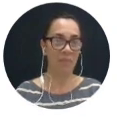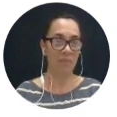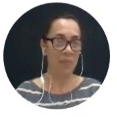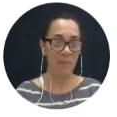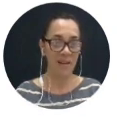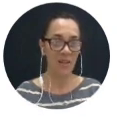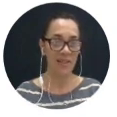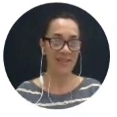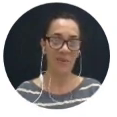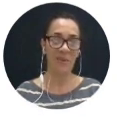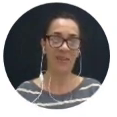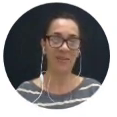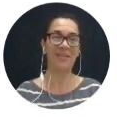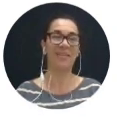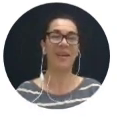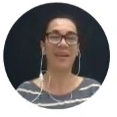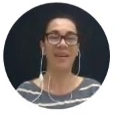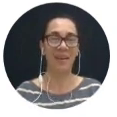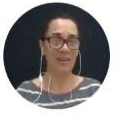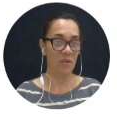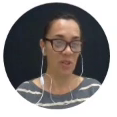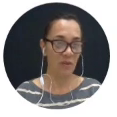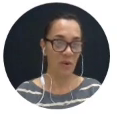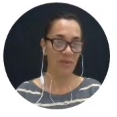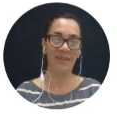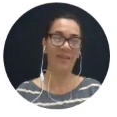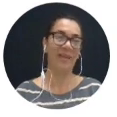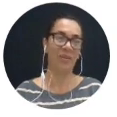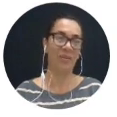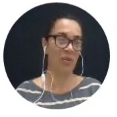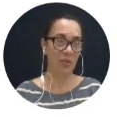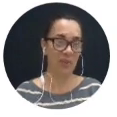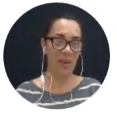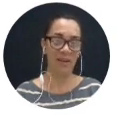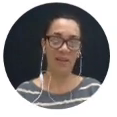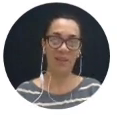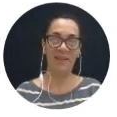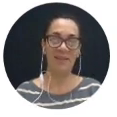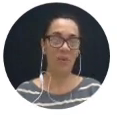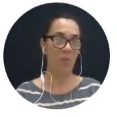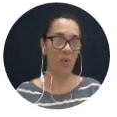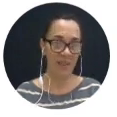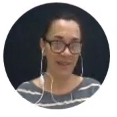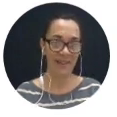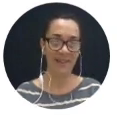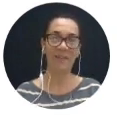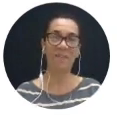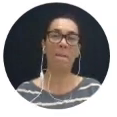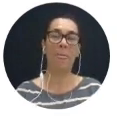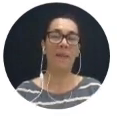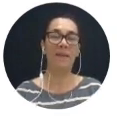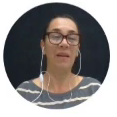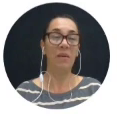lá para mais de 25 anos, né? Estou de volta, continuo no trabalho da coordenação com muita